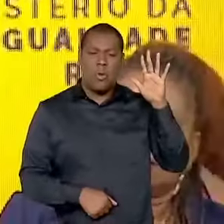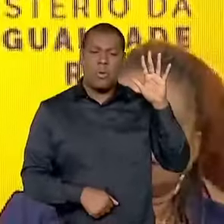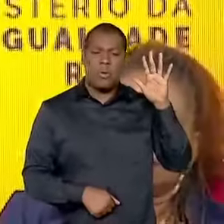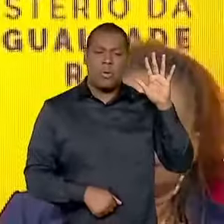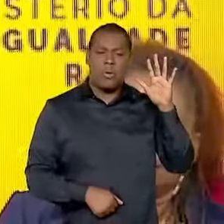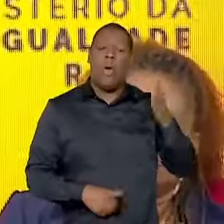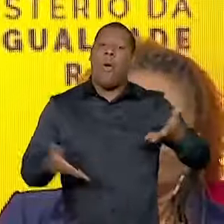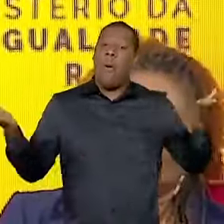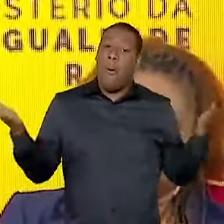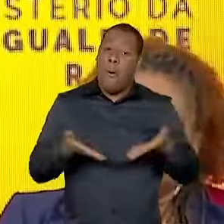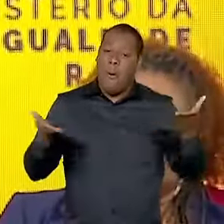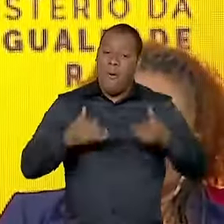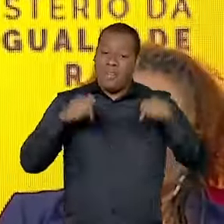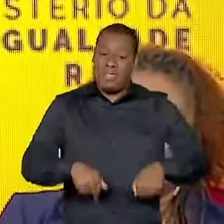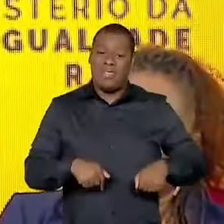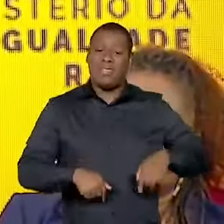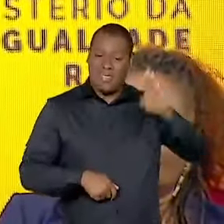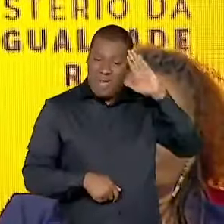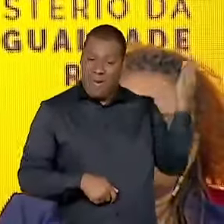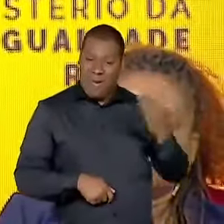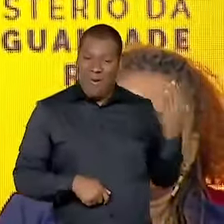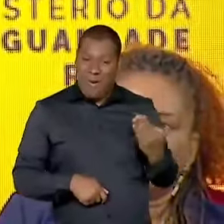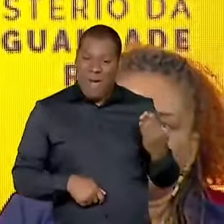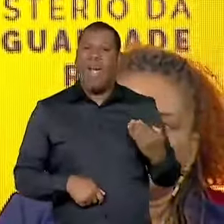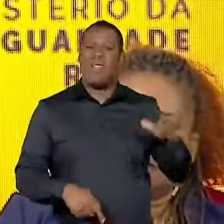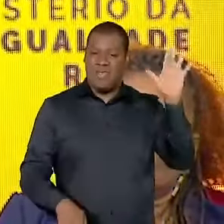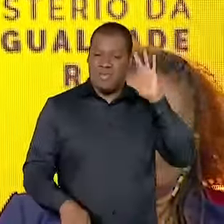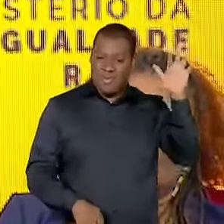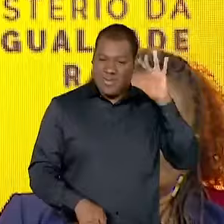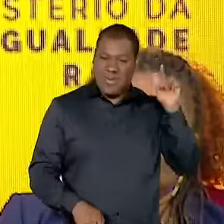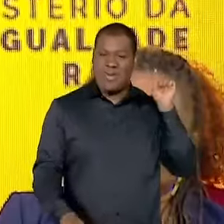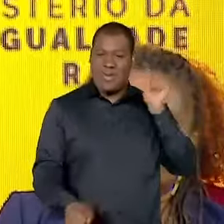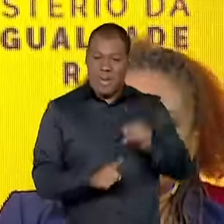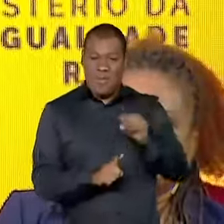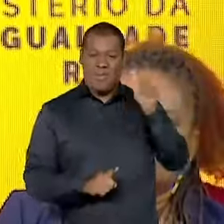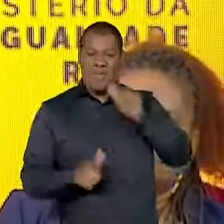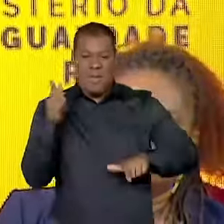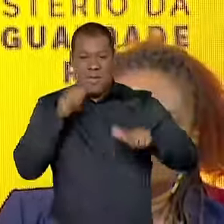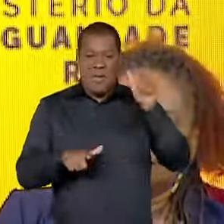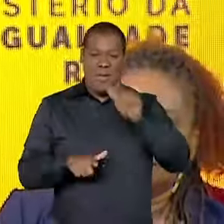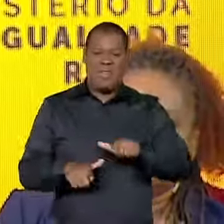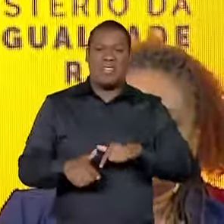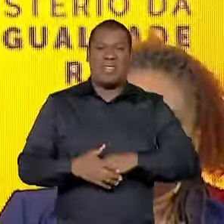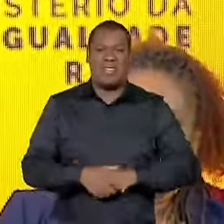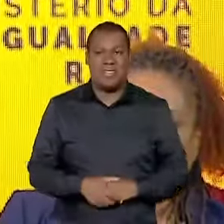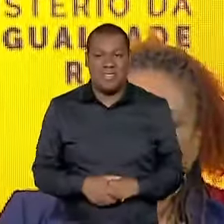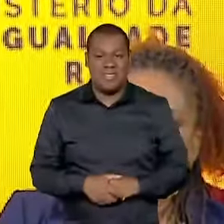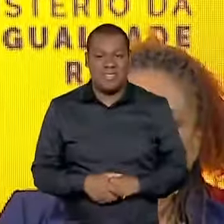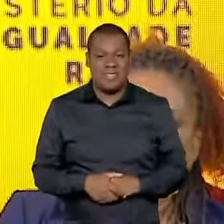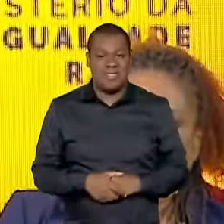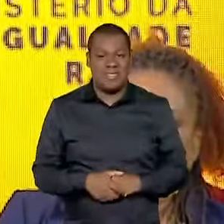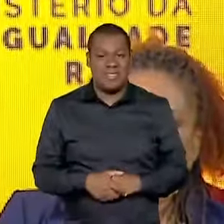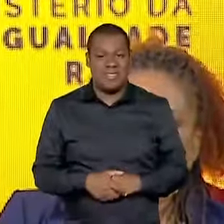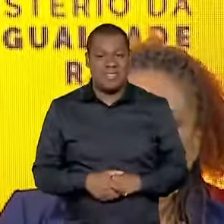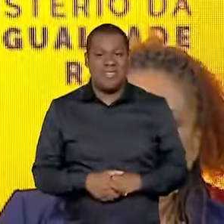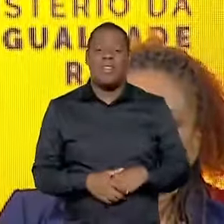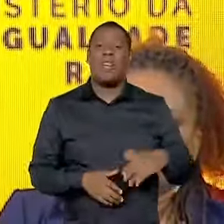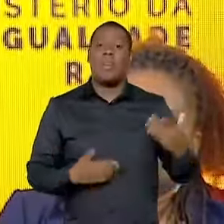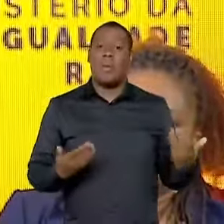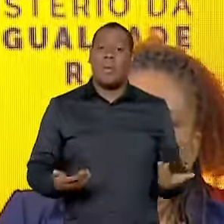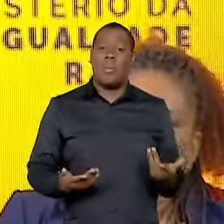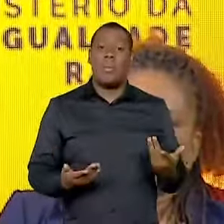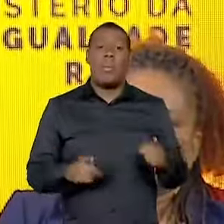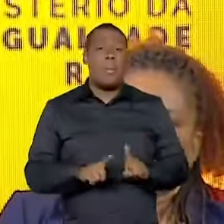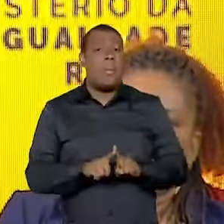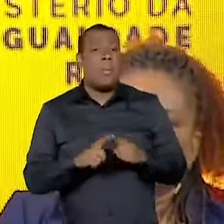nós temos a honra de dar o primeiro passo nesse momento. E é parte de um sonho, porque existe um outro grande